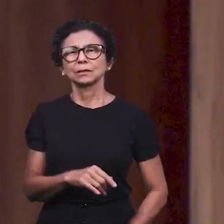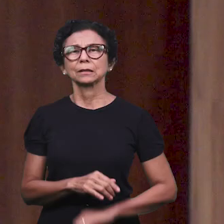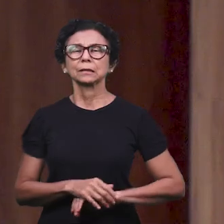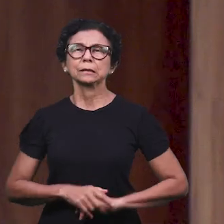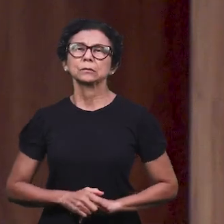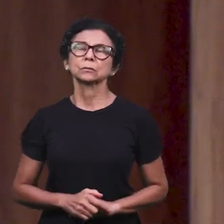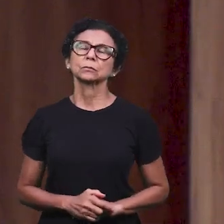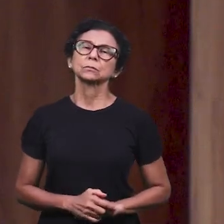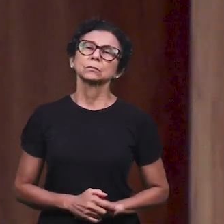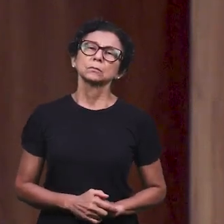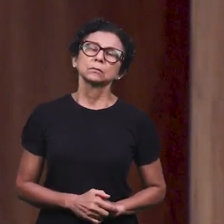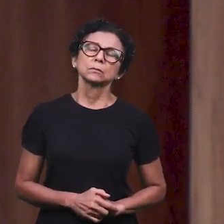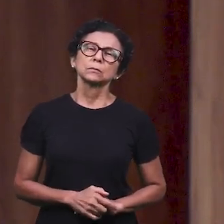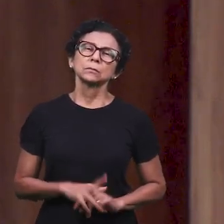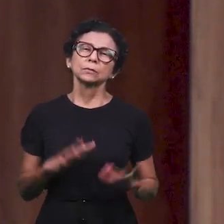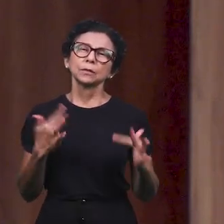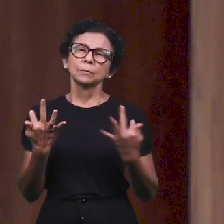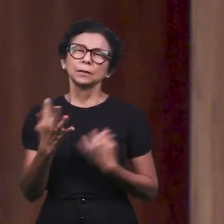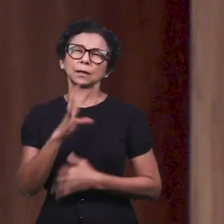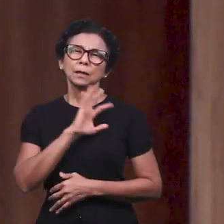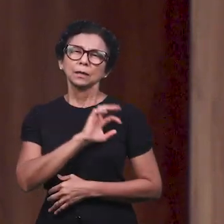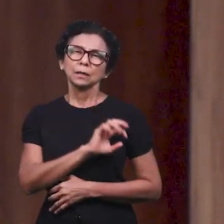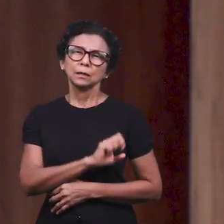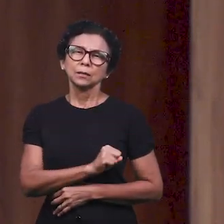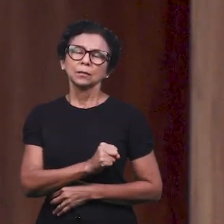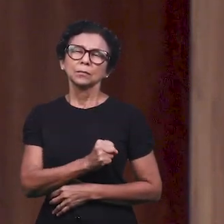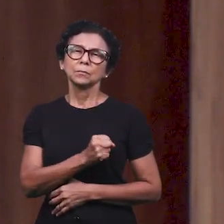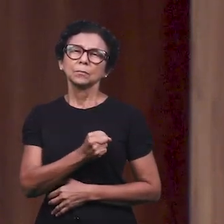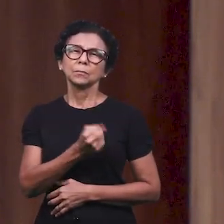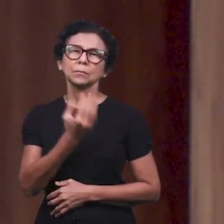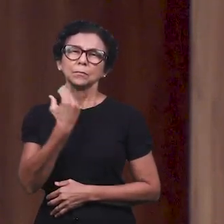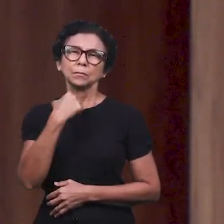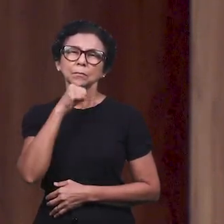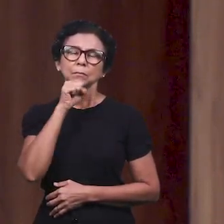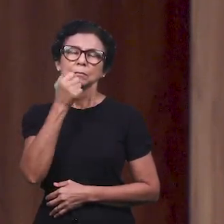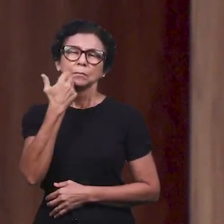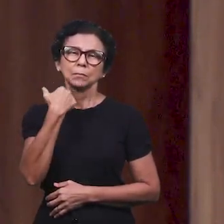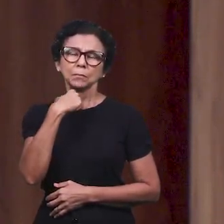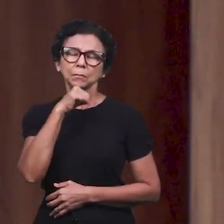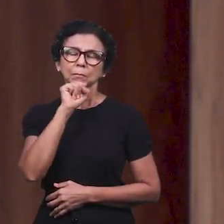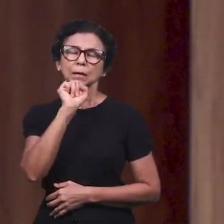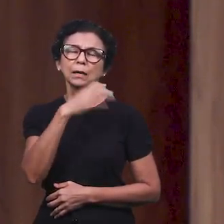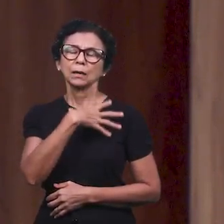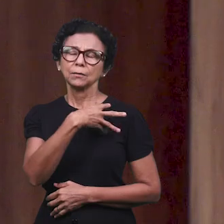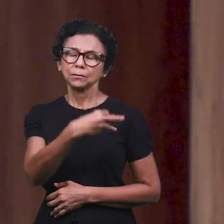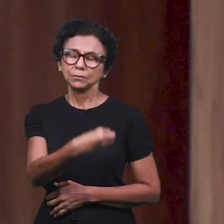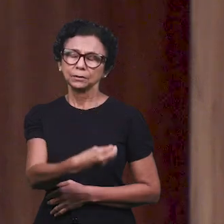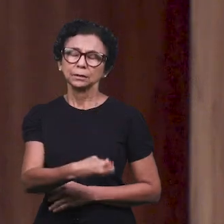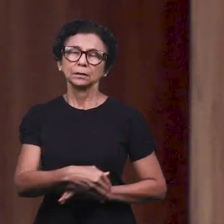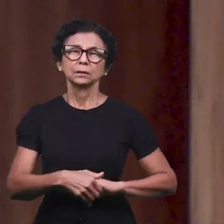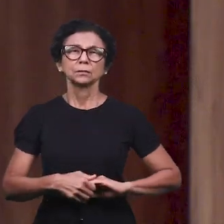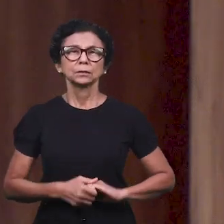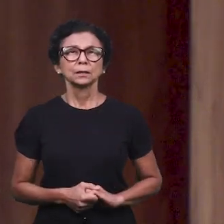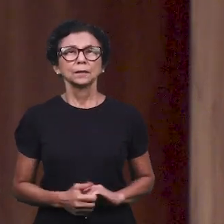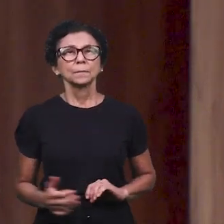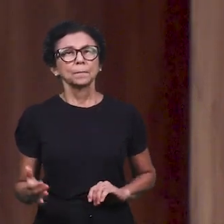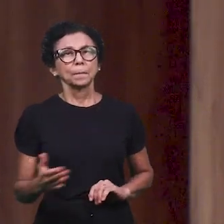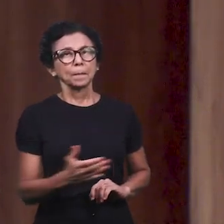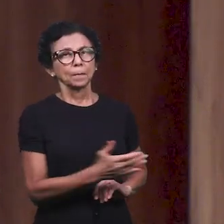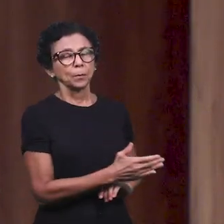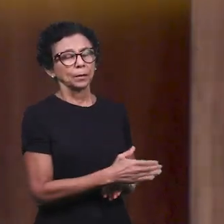quando os filhos amam os pais amam os filhos, quando eles julgarem, o julgamento quando é feito com amor é muito